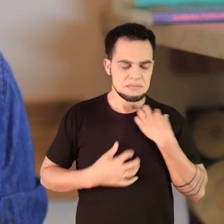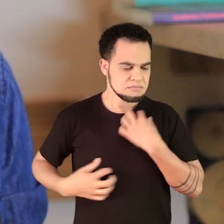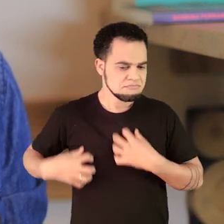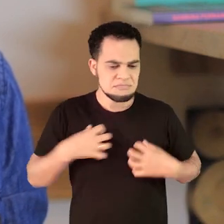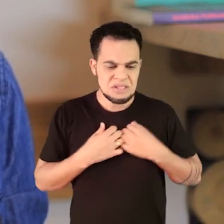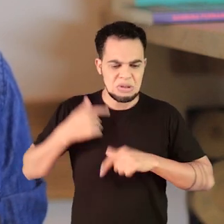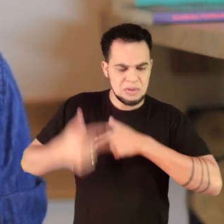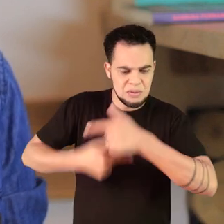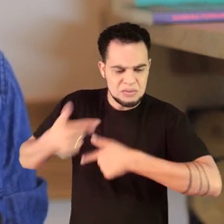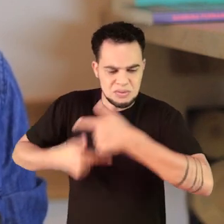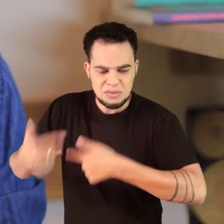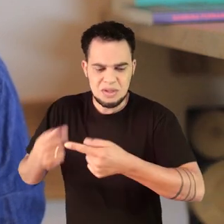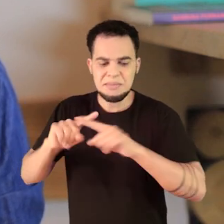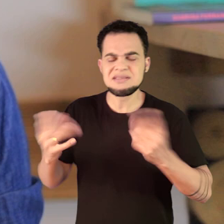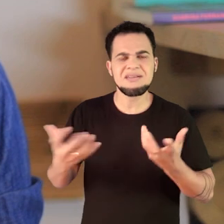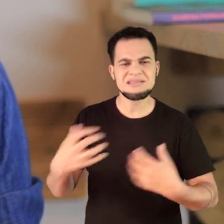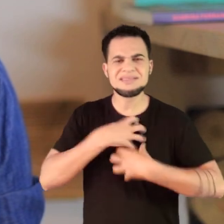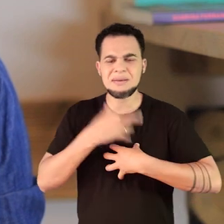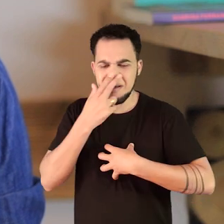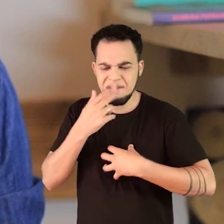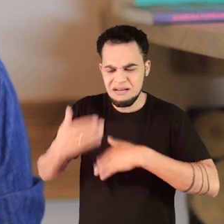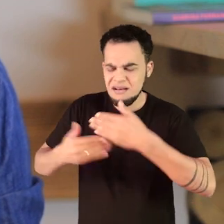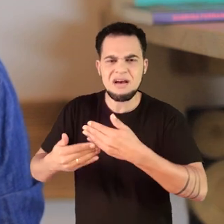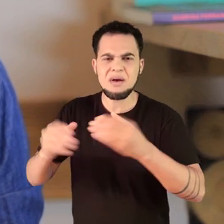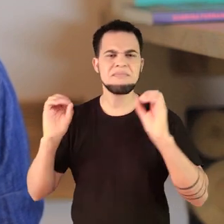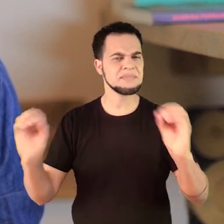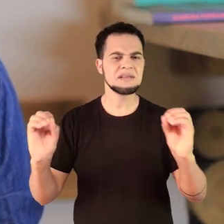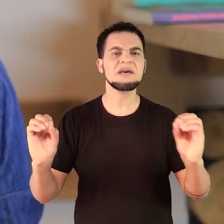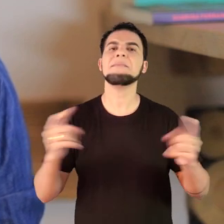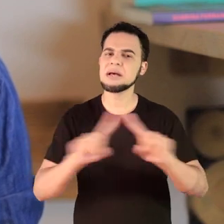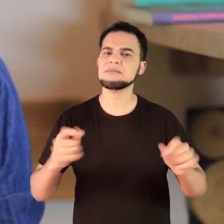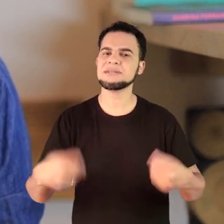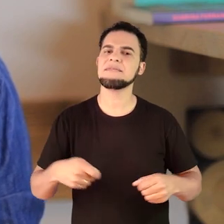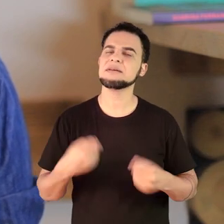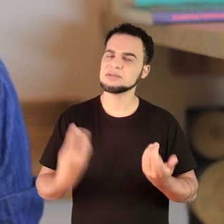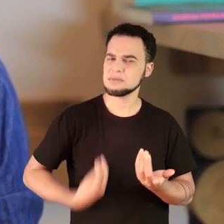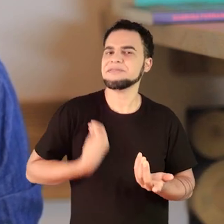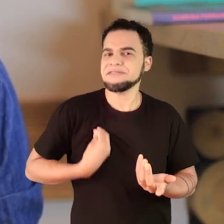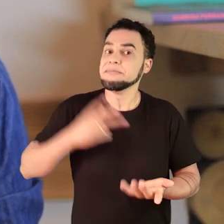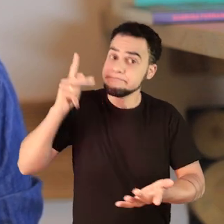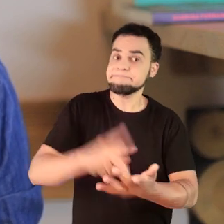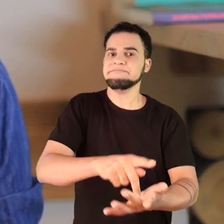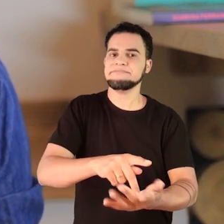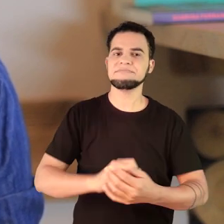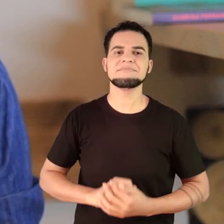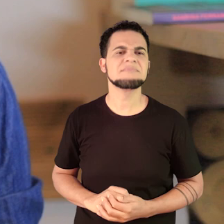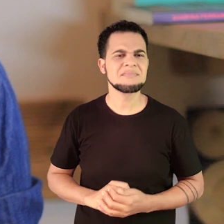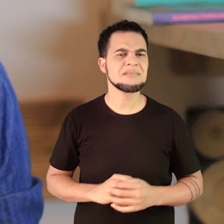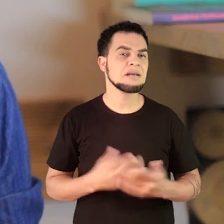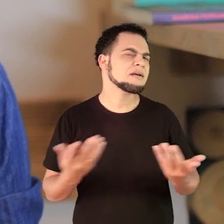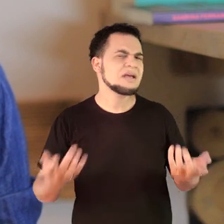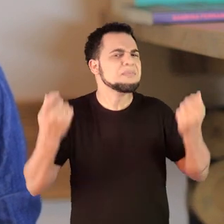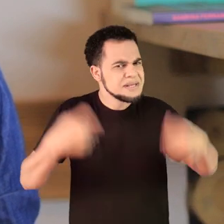dedicar tanto e ter esse sentimento de chegar a lugar nenhum. Mas, para além disso, eu precisava sobreviver, literalmente.